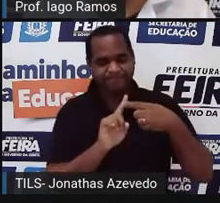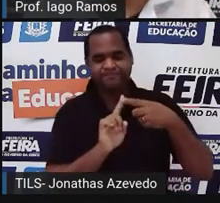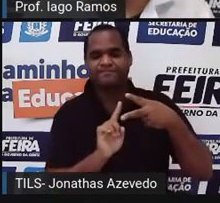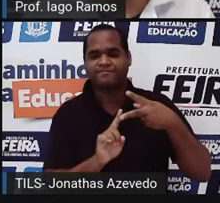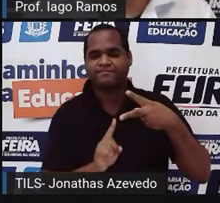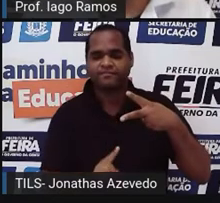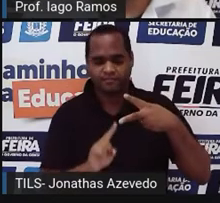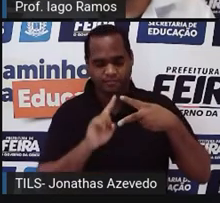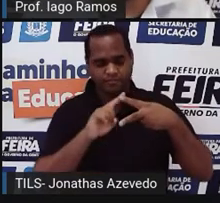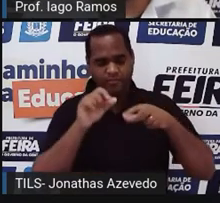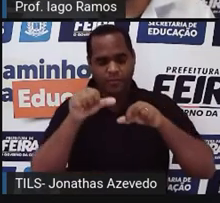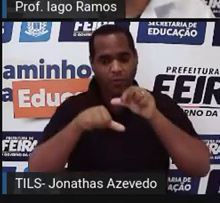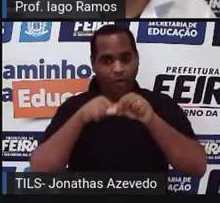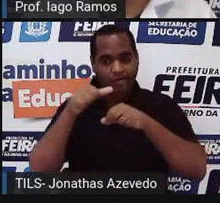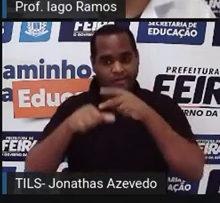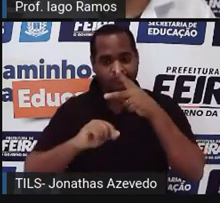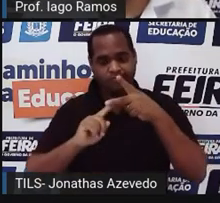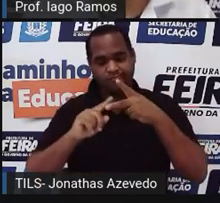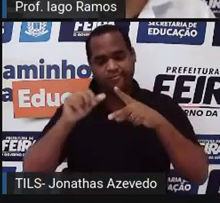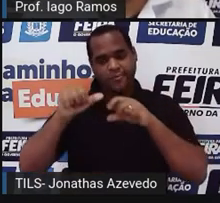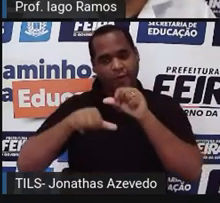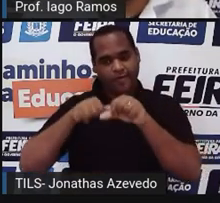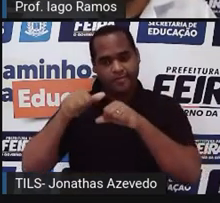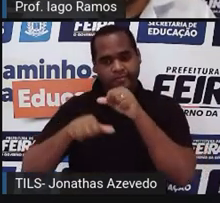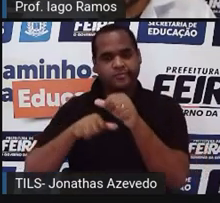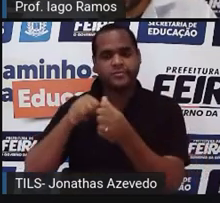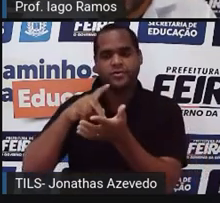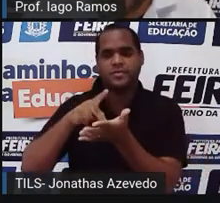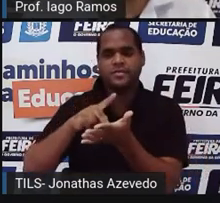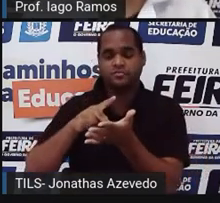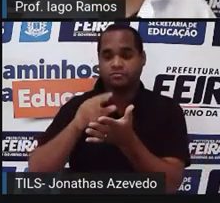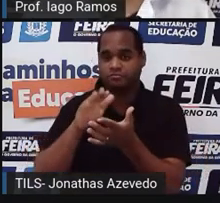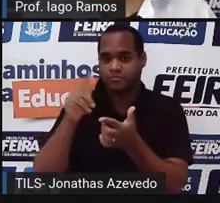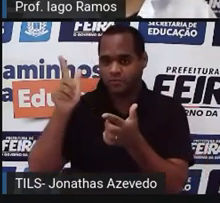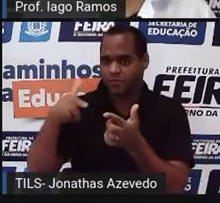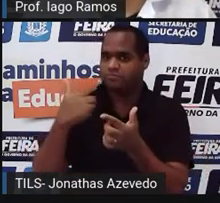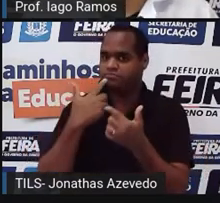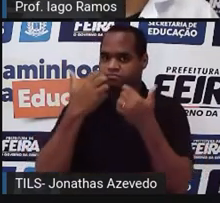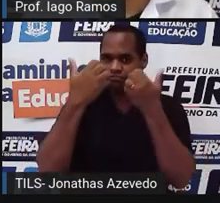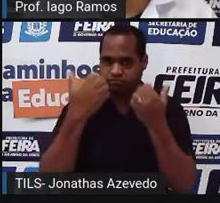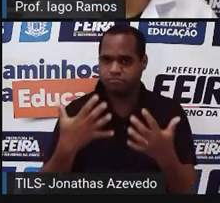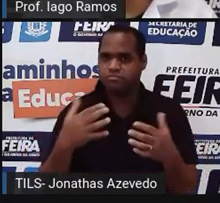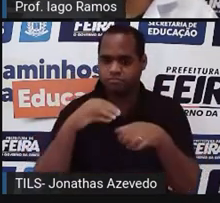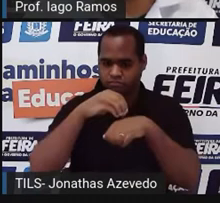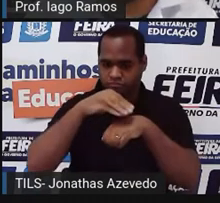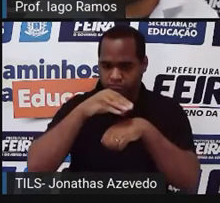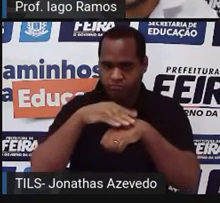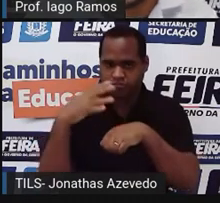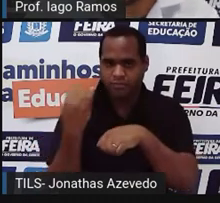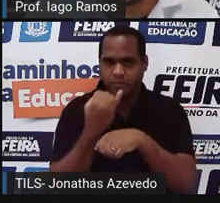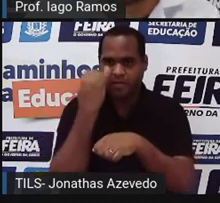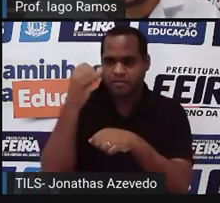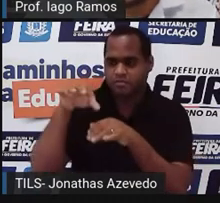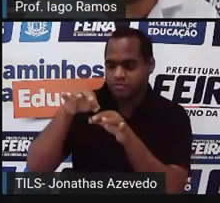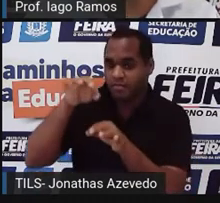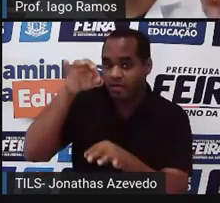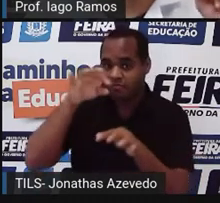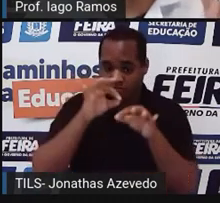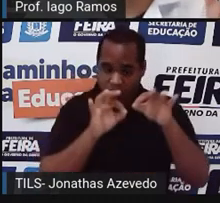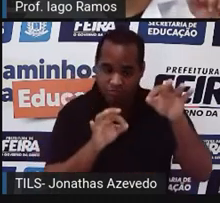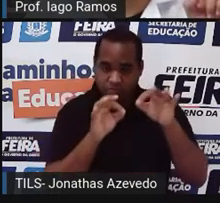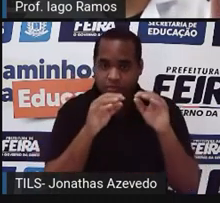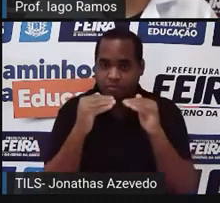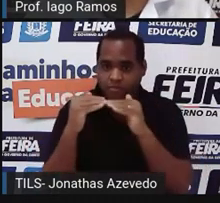tipos de transformações geométricas, tá bom? De novo, volto a dizer, isométricas, não